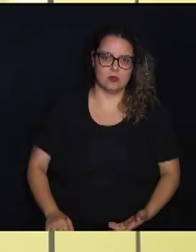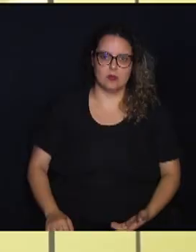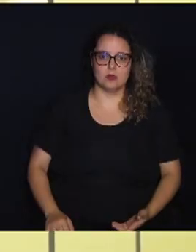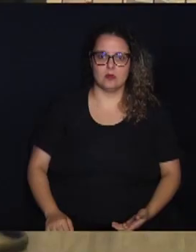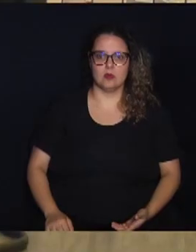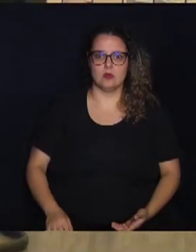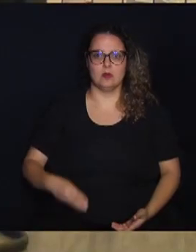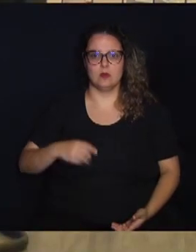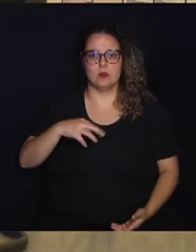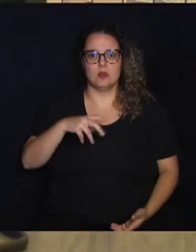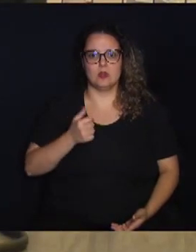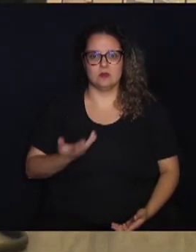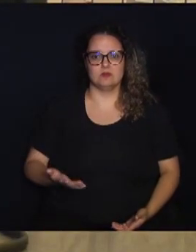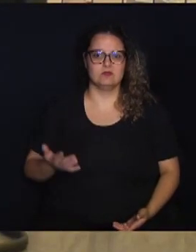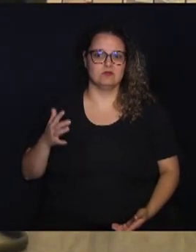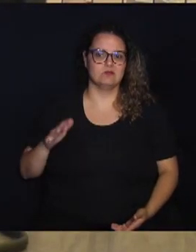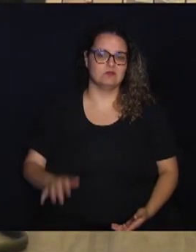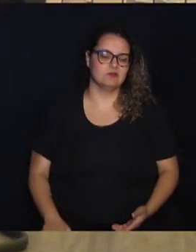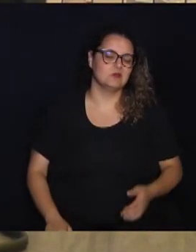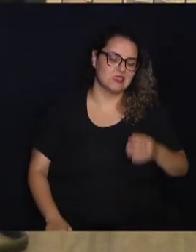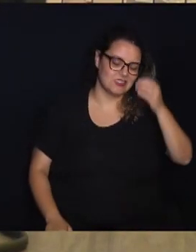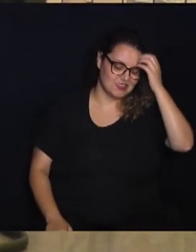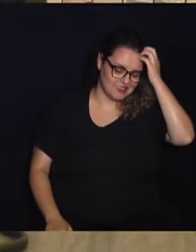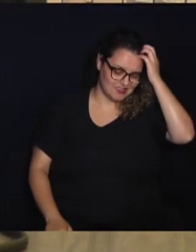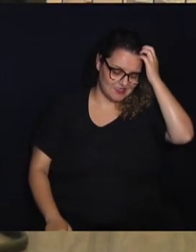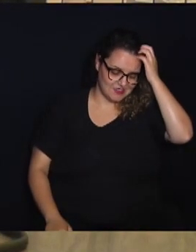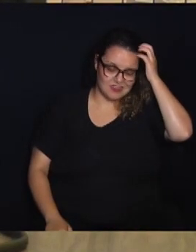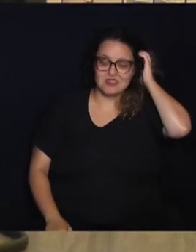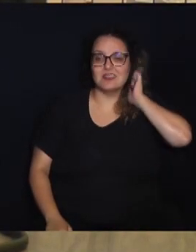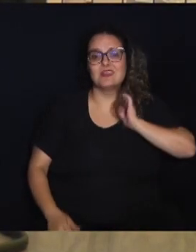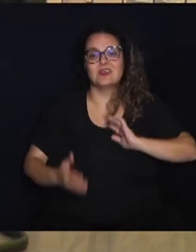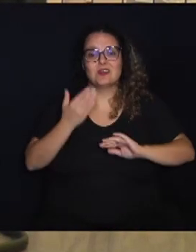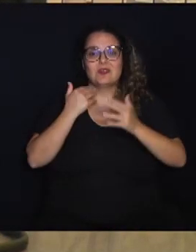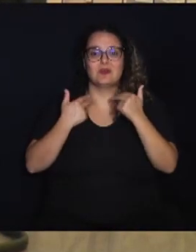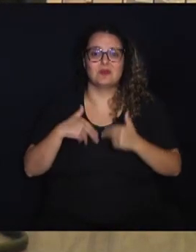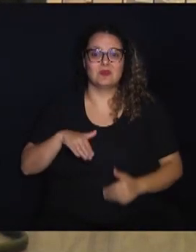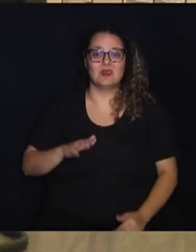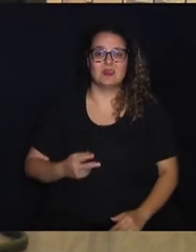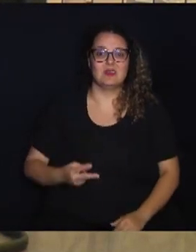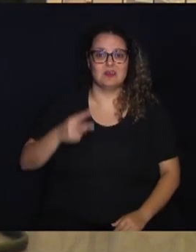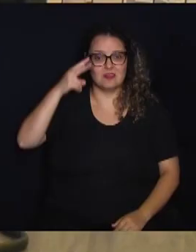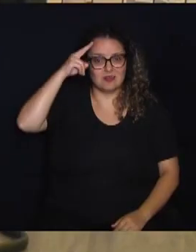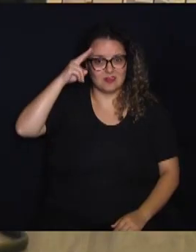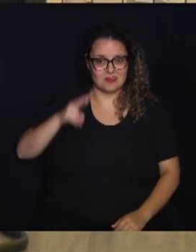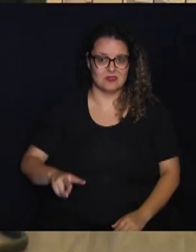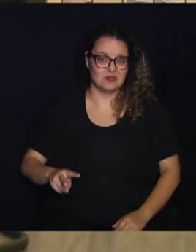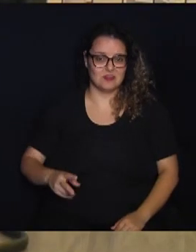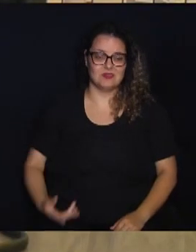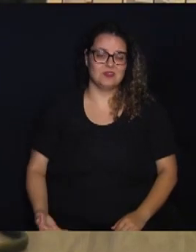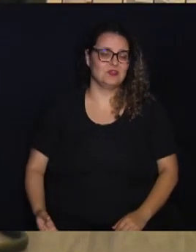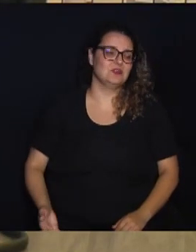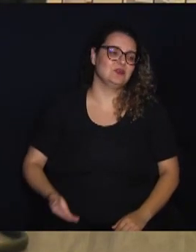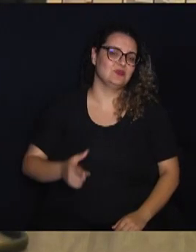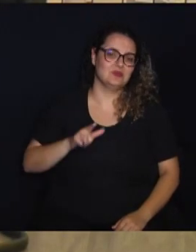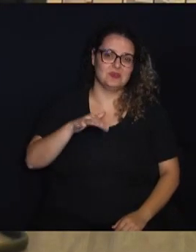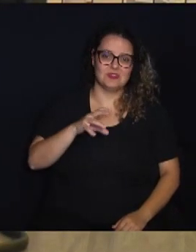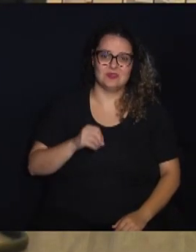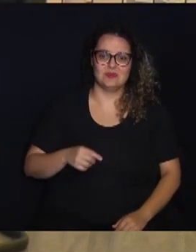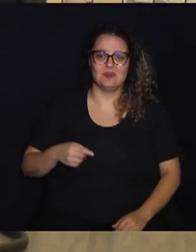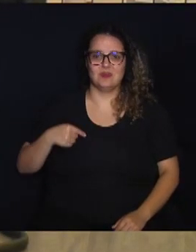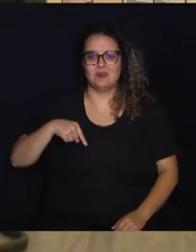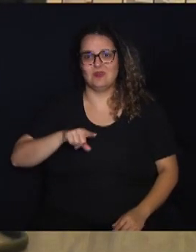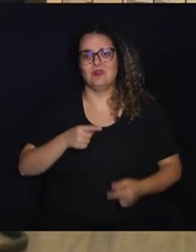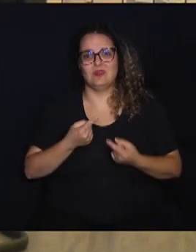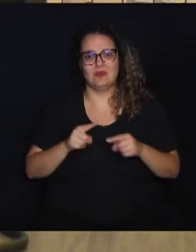Marcelo, escorregou, olha, comi demais, eu fiz 2 dias do lixo, fui no churrasco,